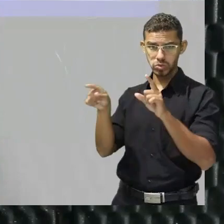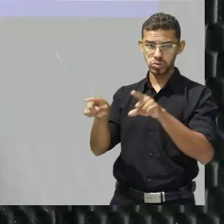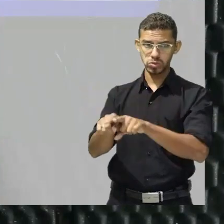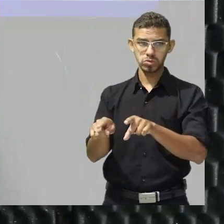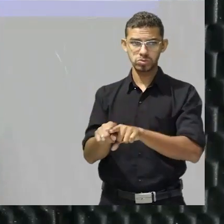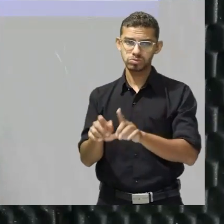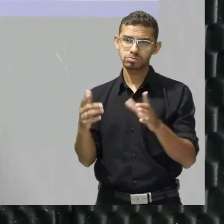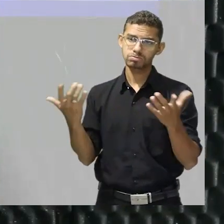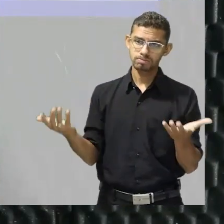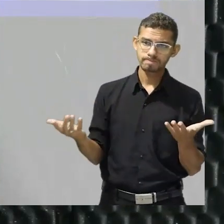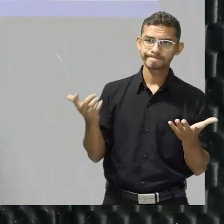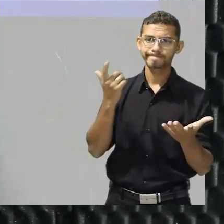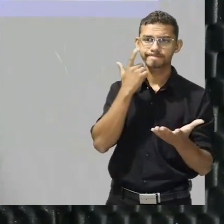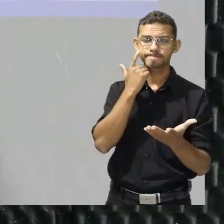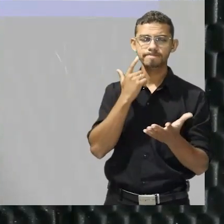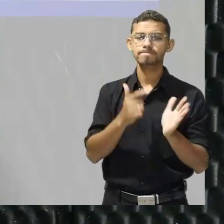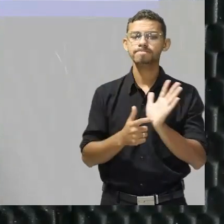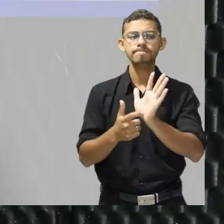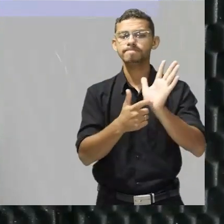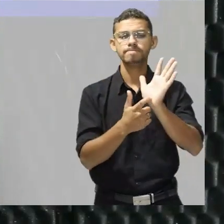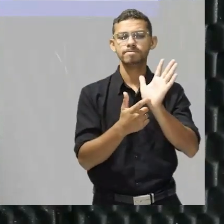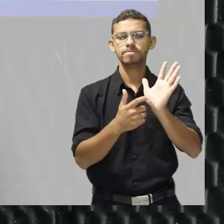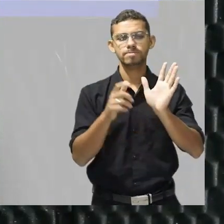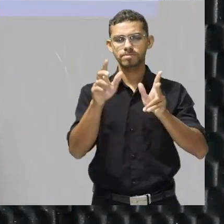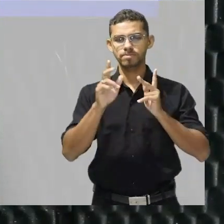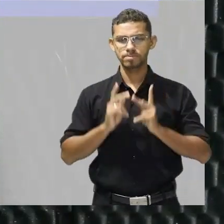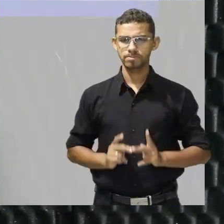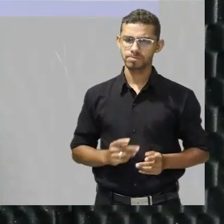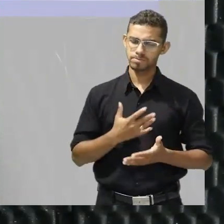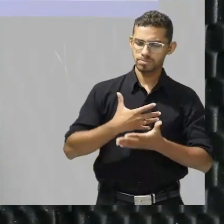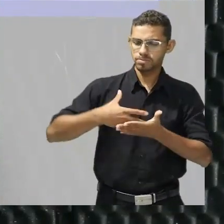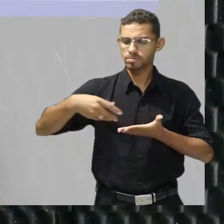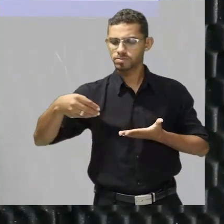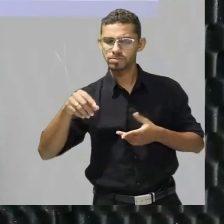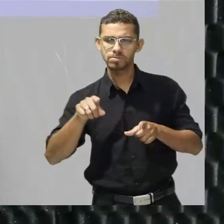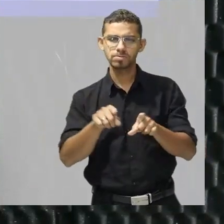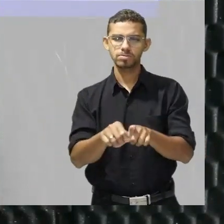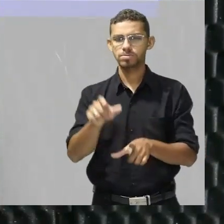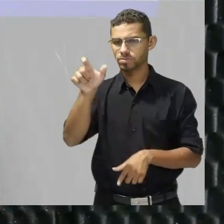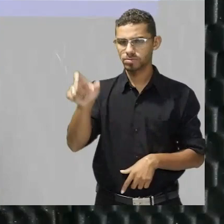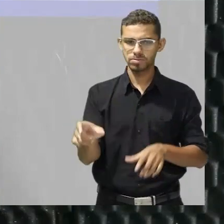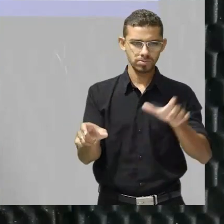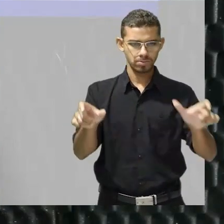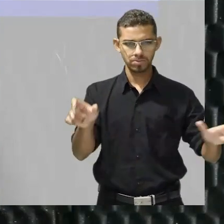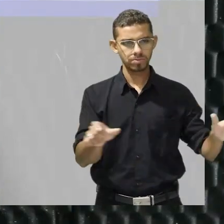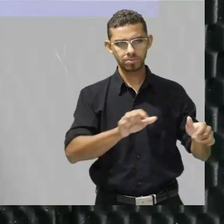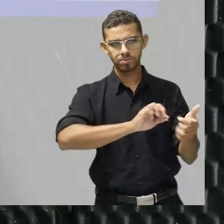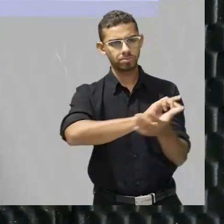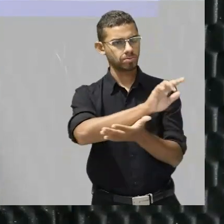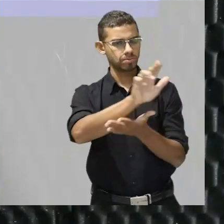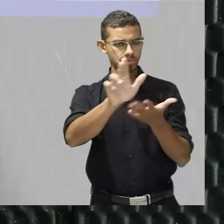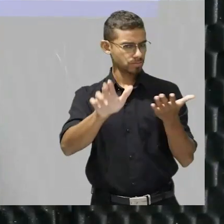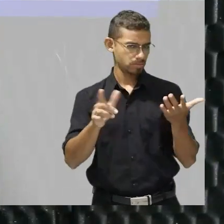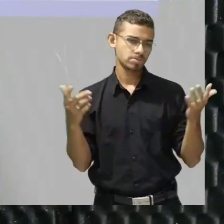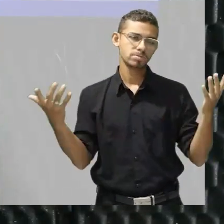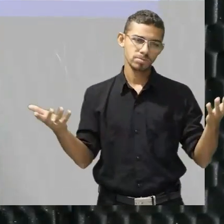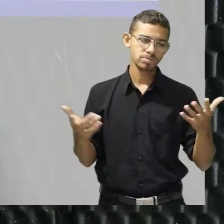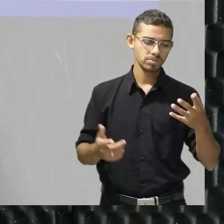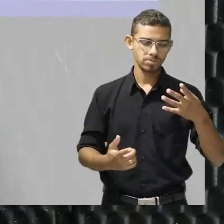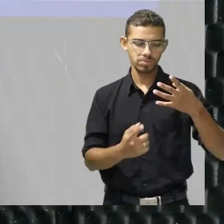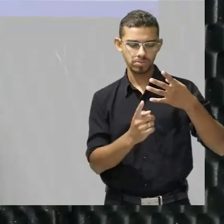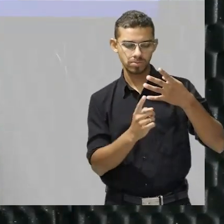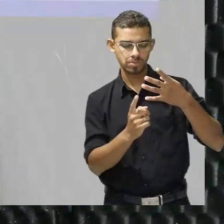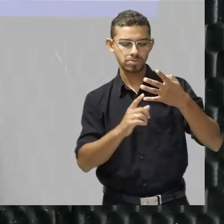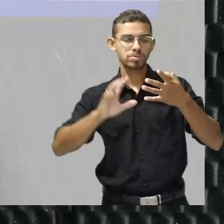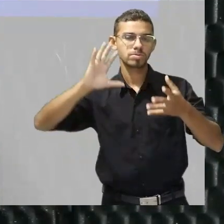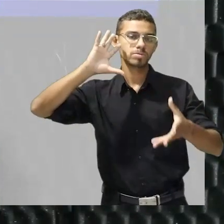posteriormente reproduzidos pelos indivíduos então observem que ela fez o que agora ela é exemplificou para enfim ela